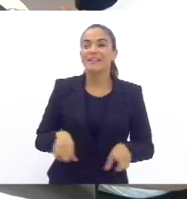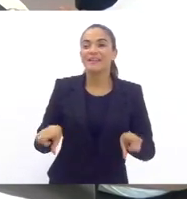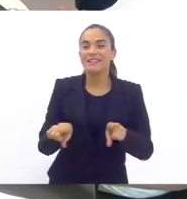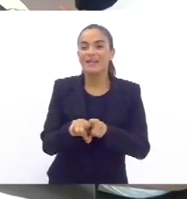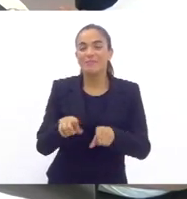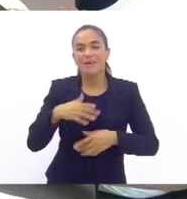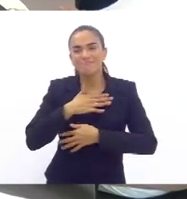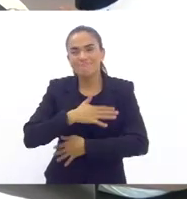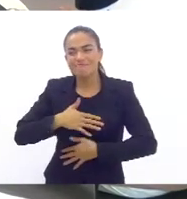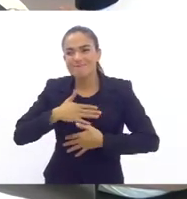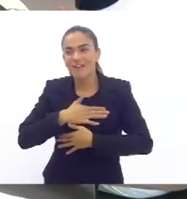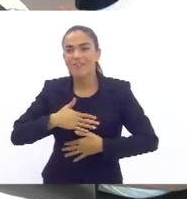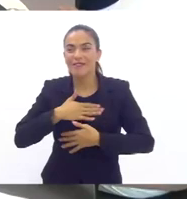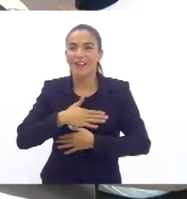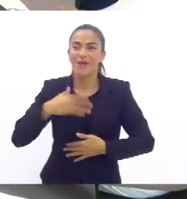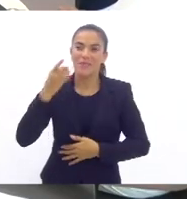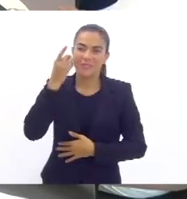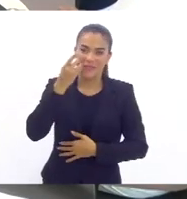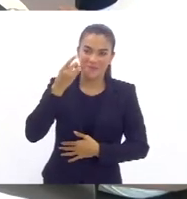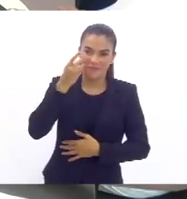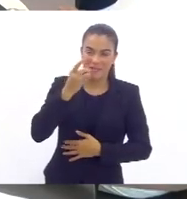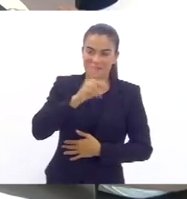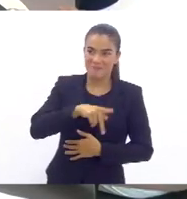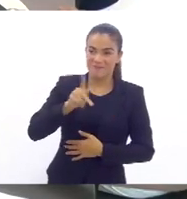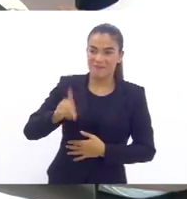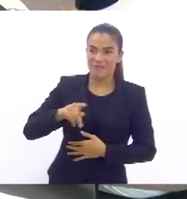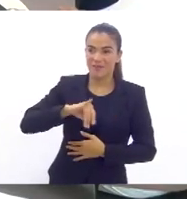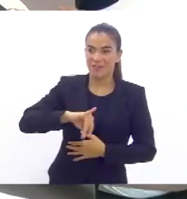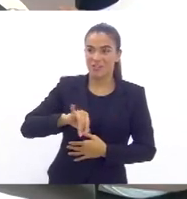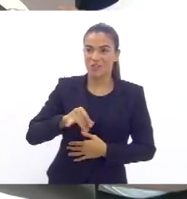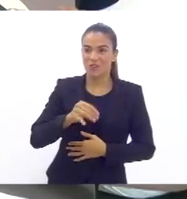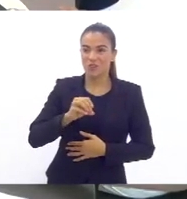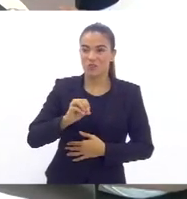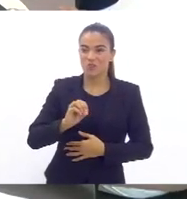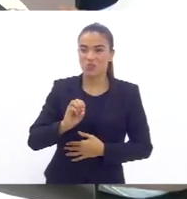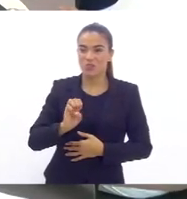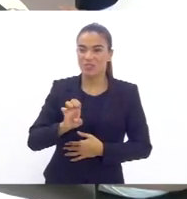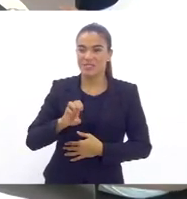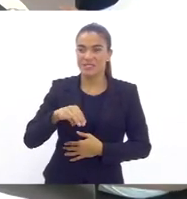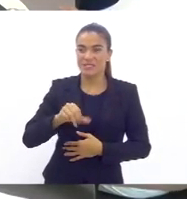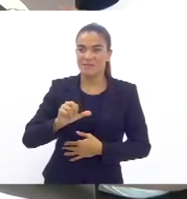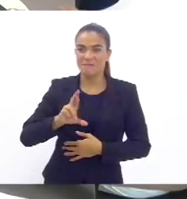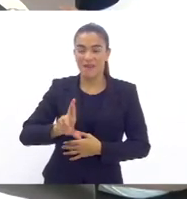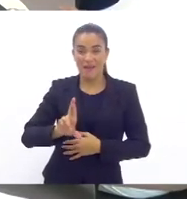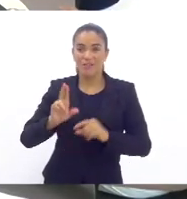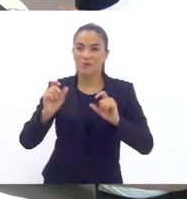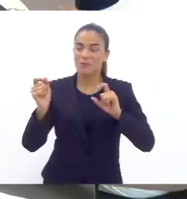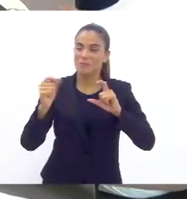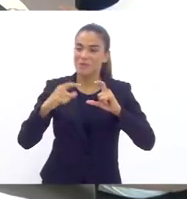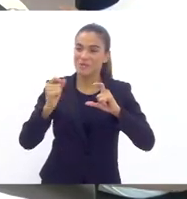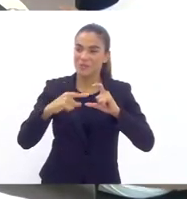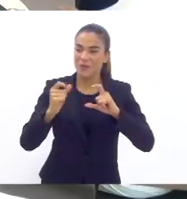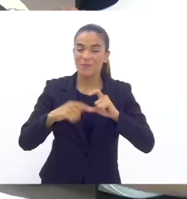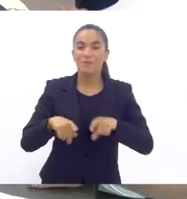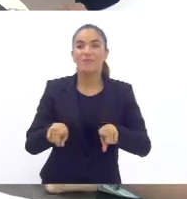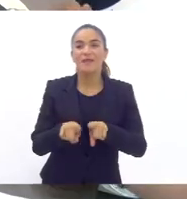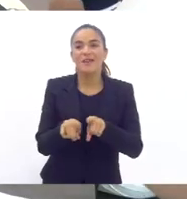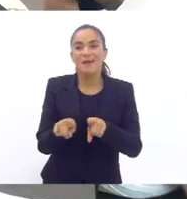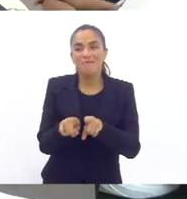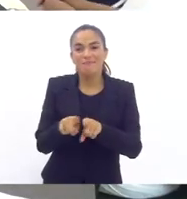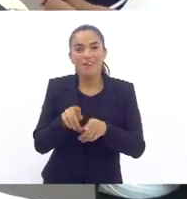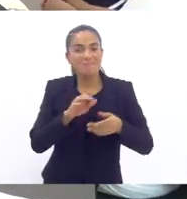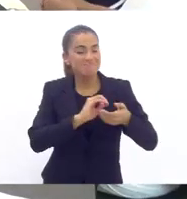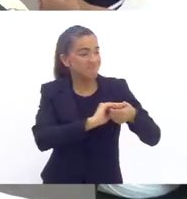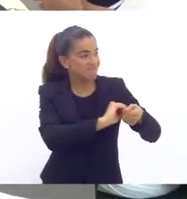saudar aqui o deputado Professor José Mar companheiro do PSOL De Tantas lutas saudades todas e todos aqui